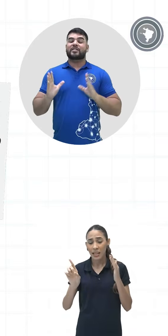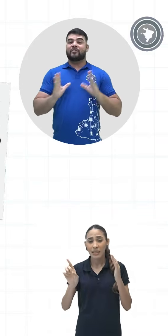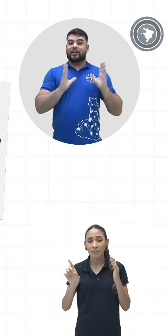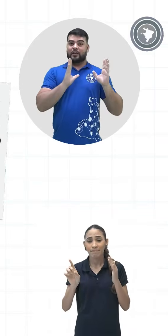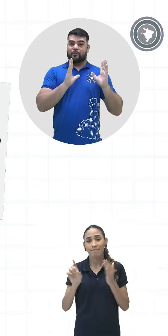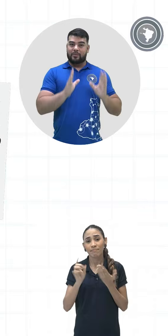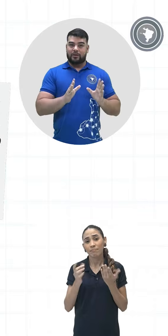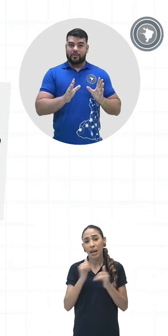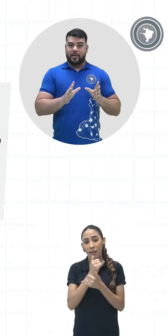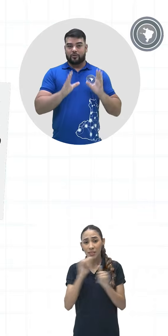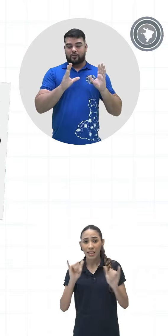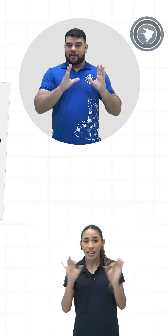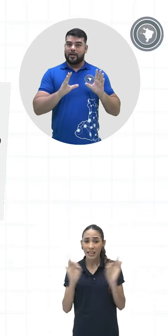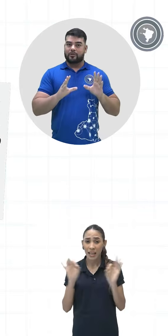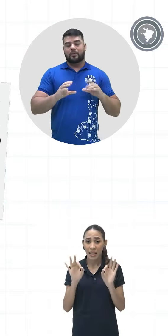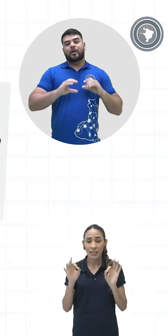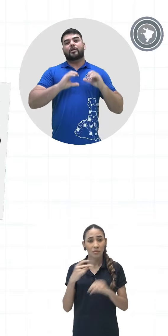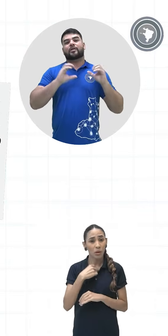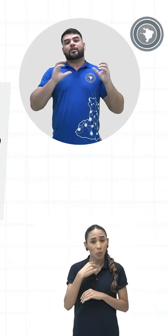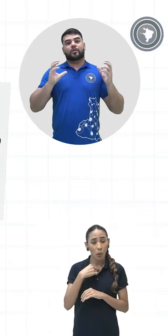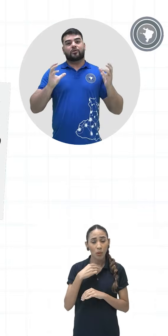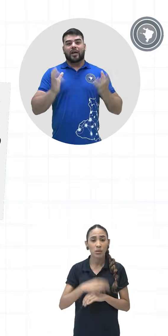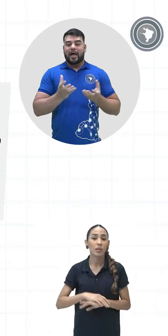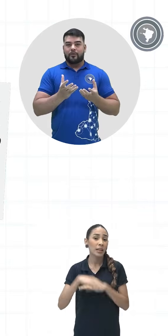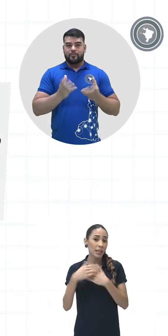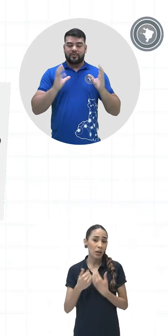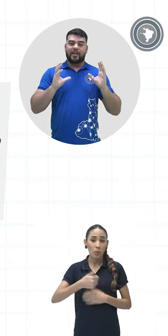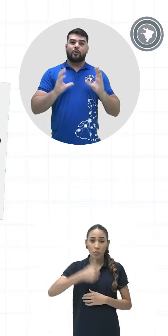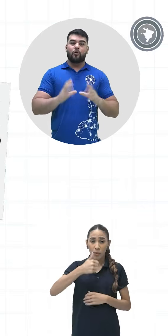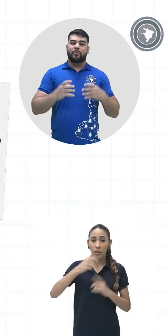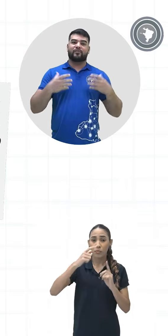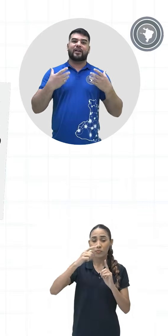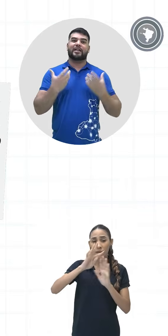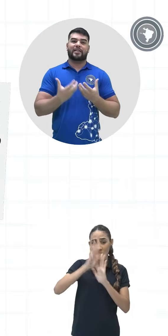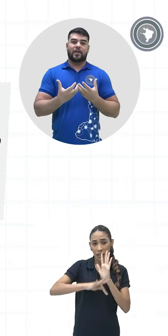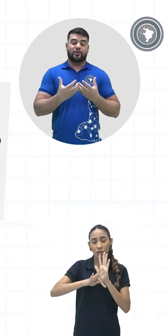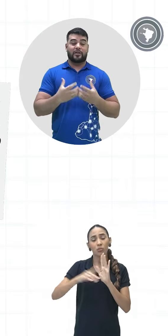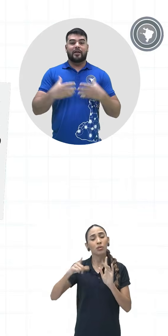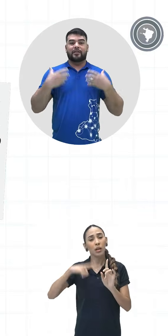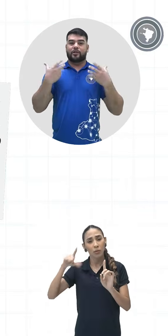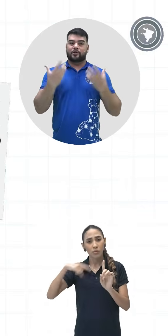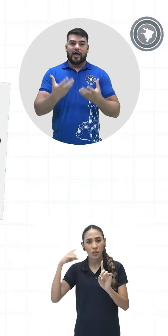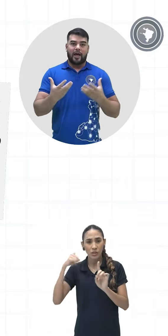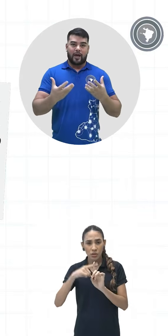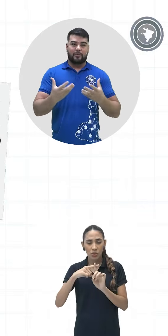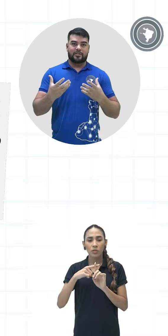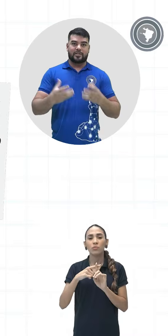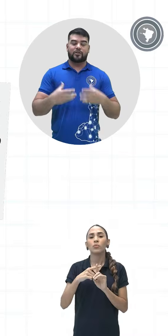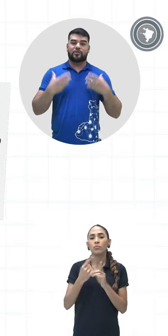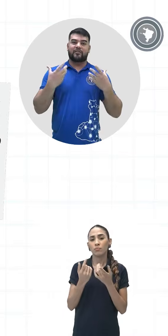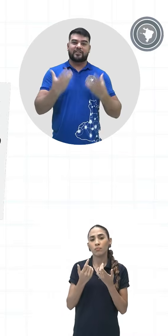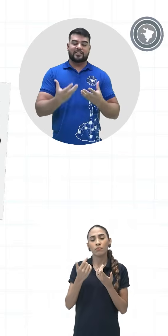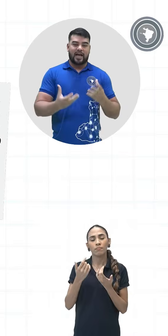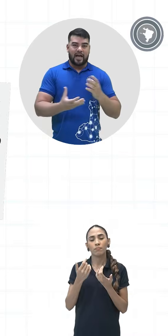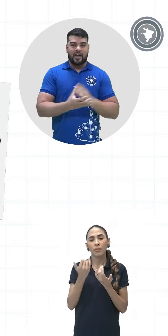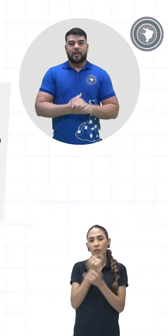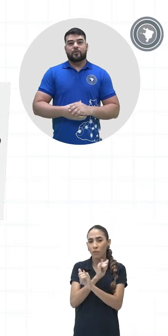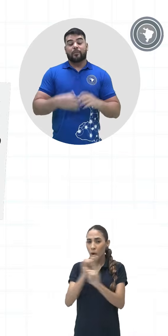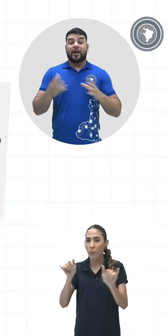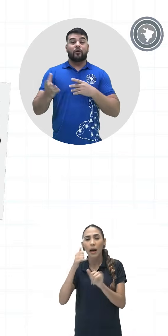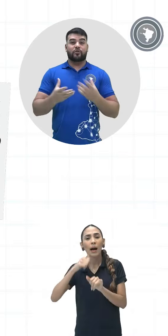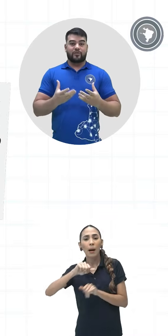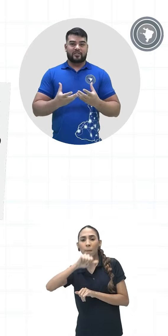Então, observem que o primeiro texto, o bilhete, está deixando claro, ele cumpre a finalidade de deixar a mãe ciente, de